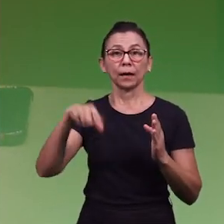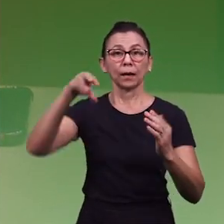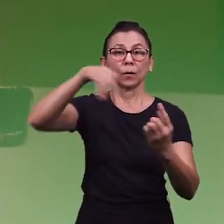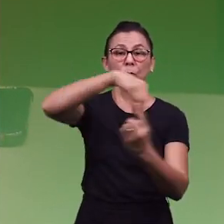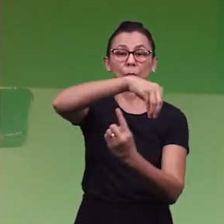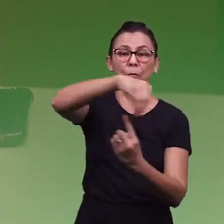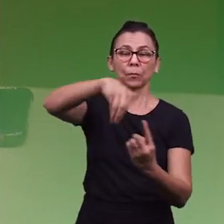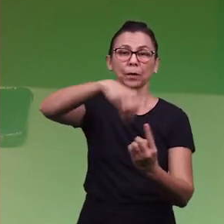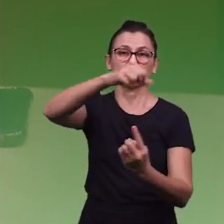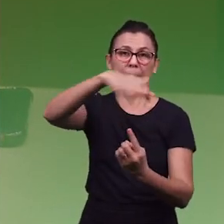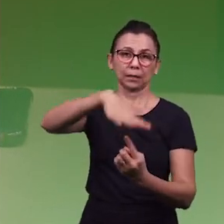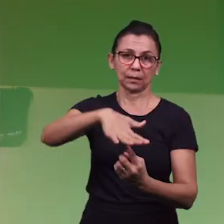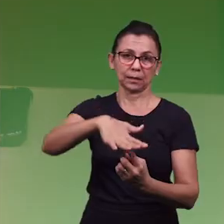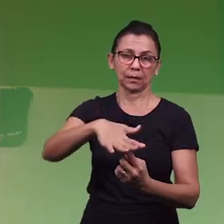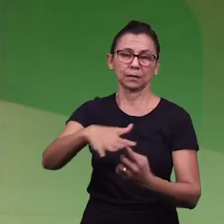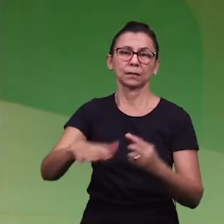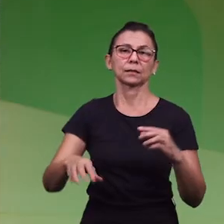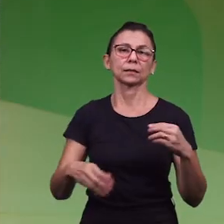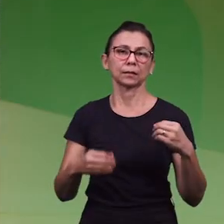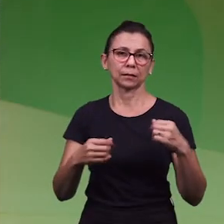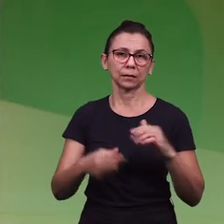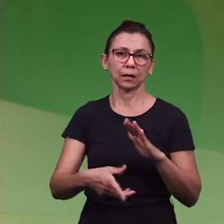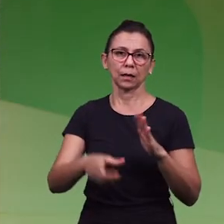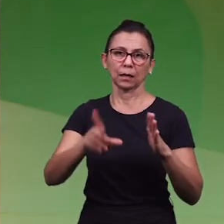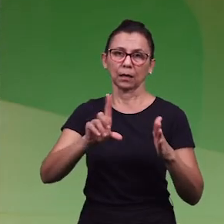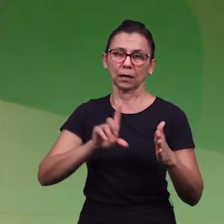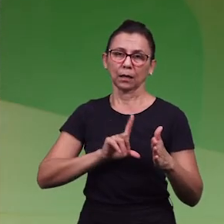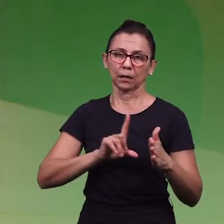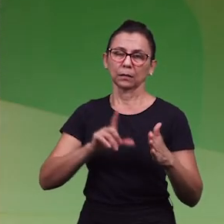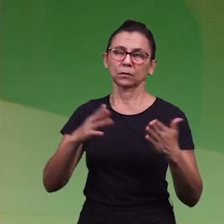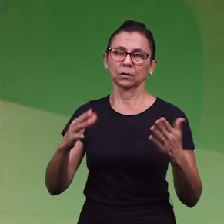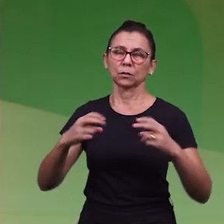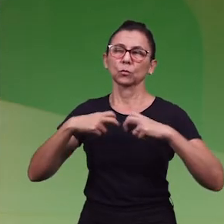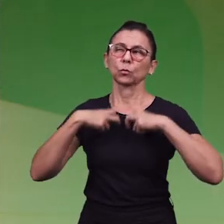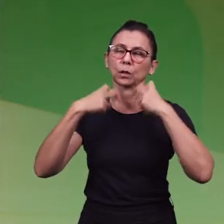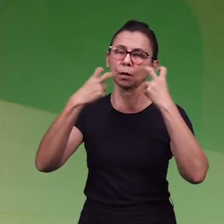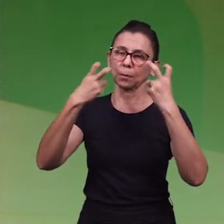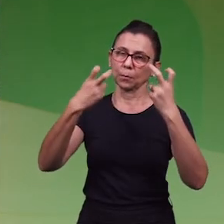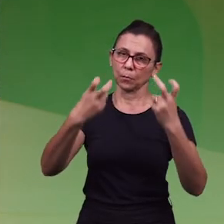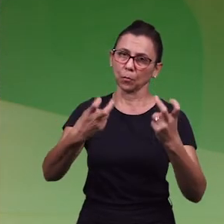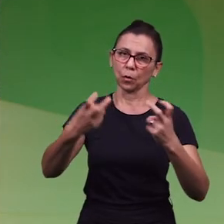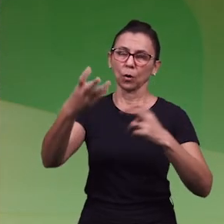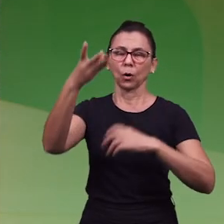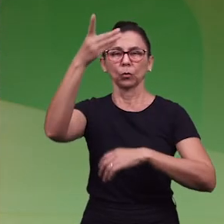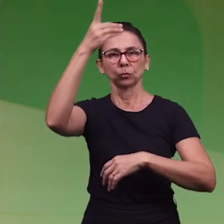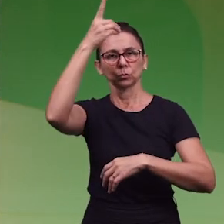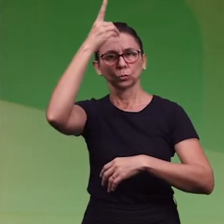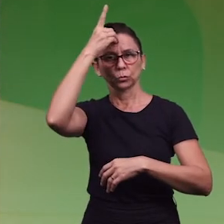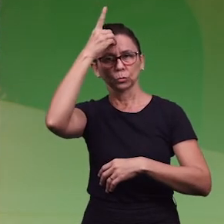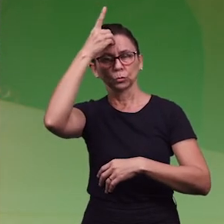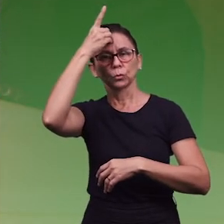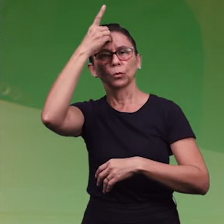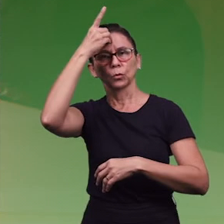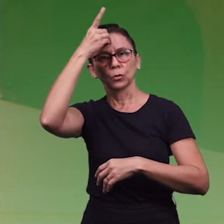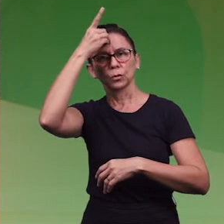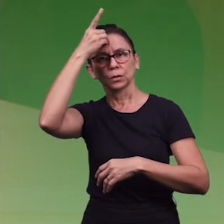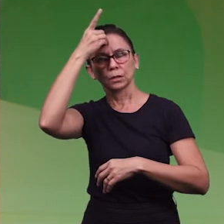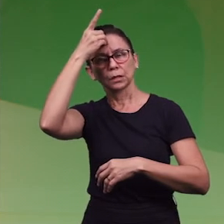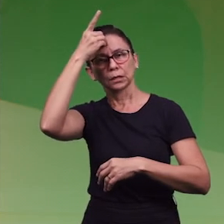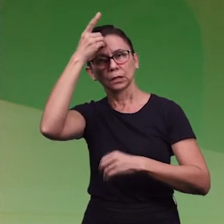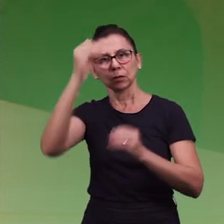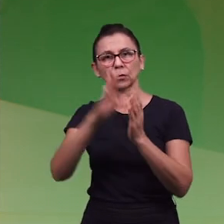vem em função do clamor que foi feito no culto, né? Os louvores cantados, os dons espirituais. Então, quando a palavra